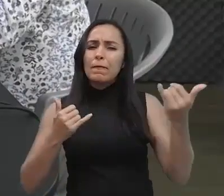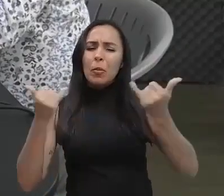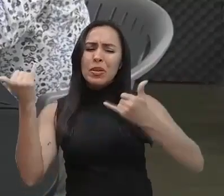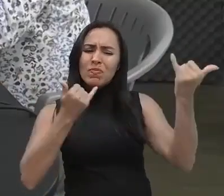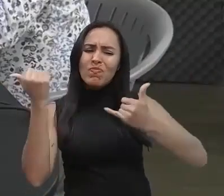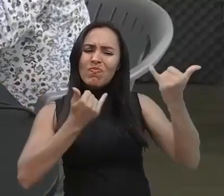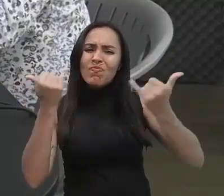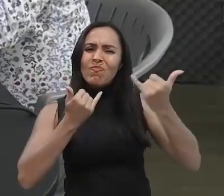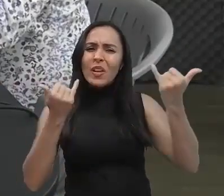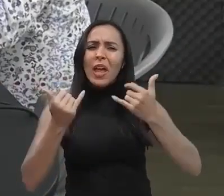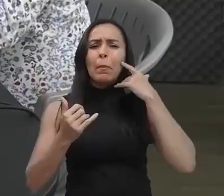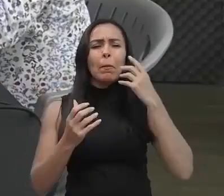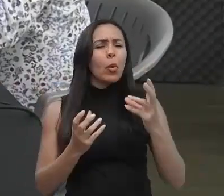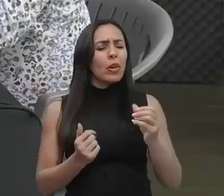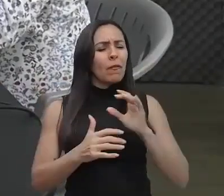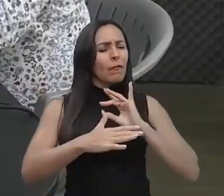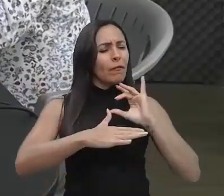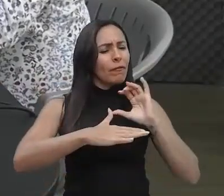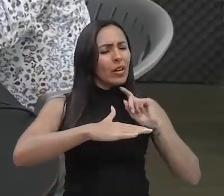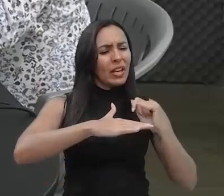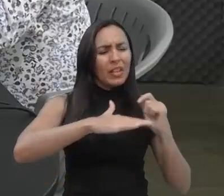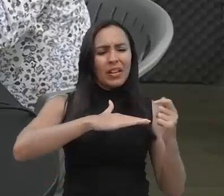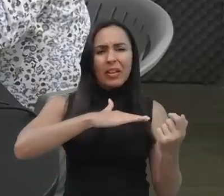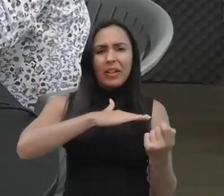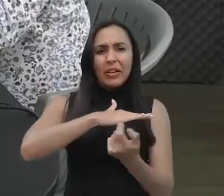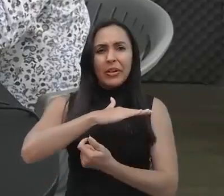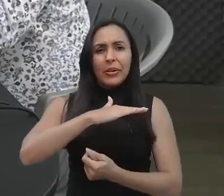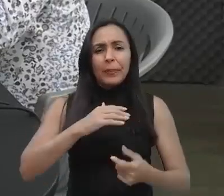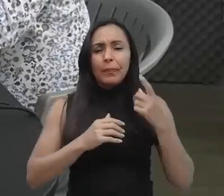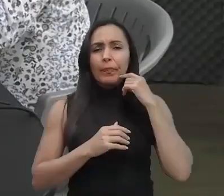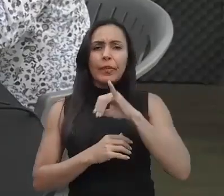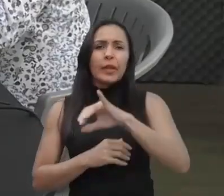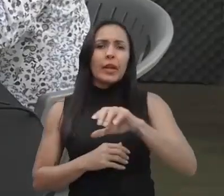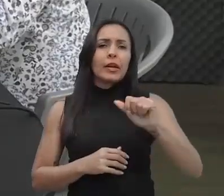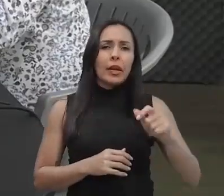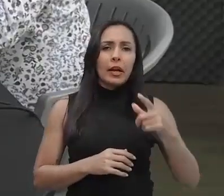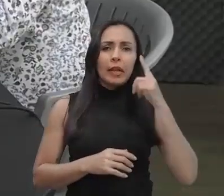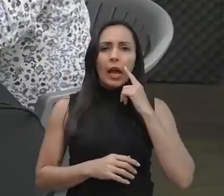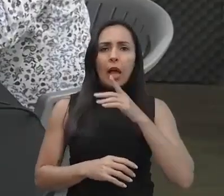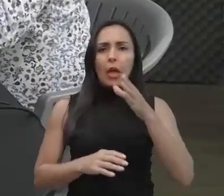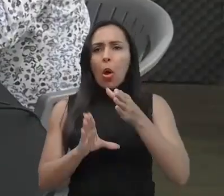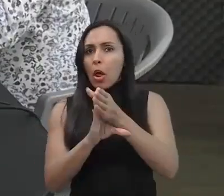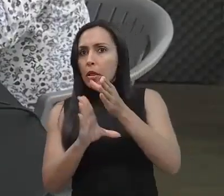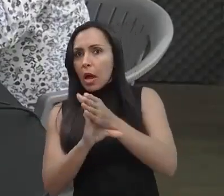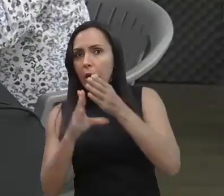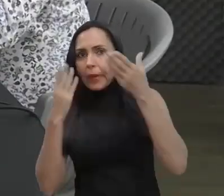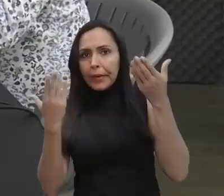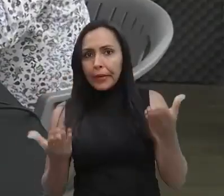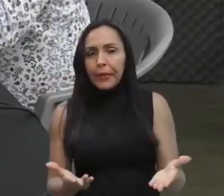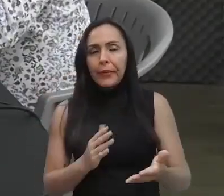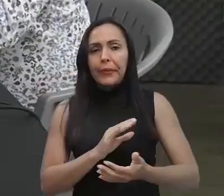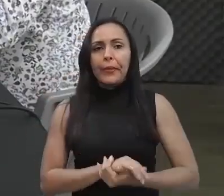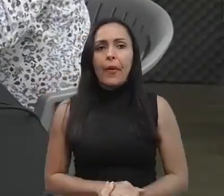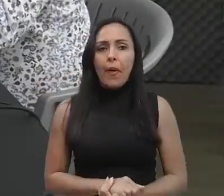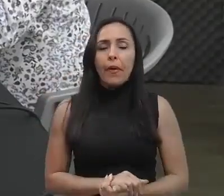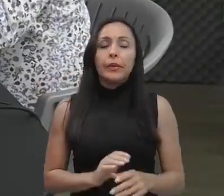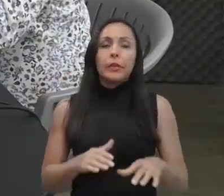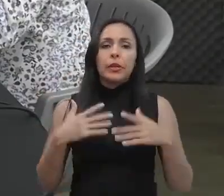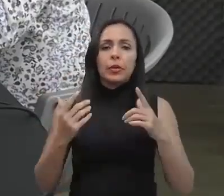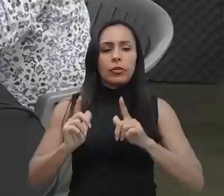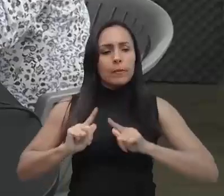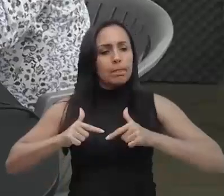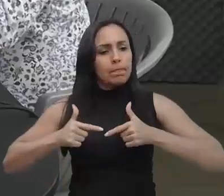fake New sabe a inteligência artificial tá aí manipulando tudo então a gente enfrenta